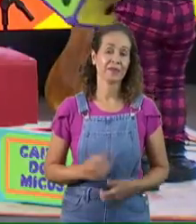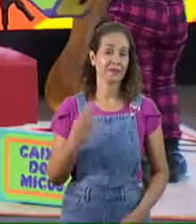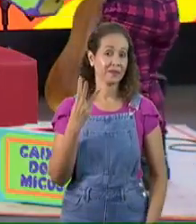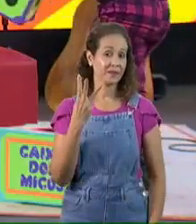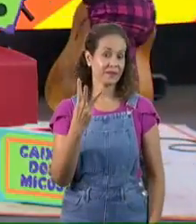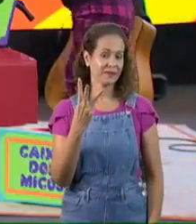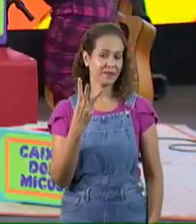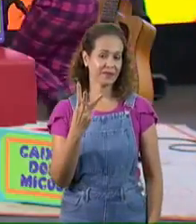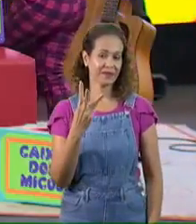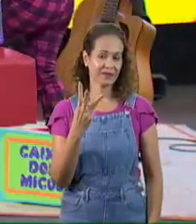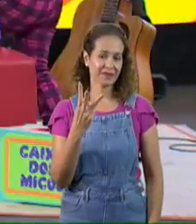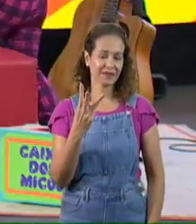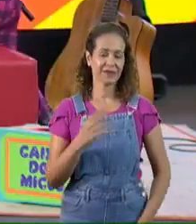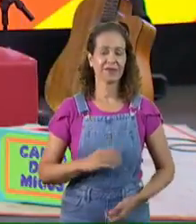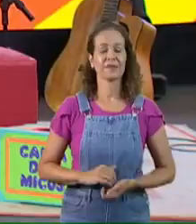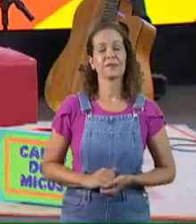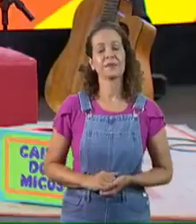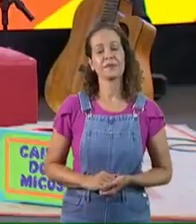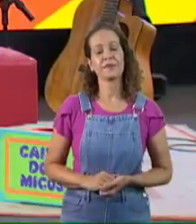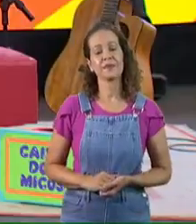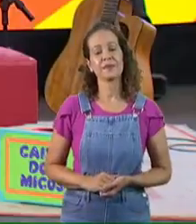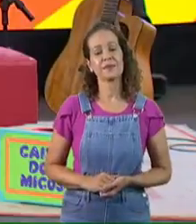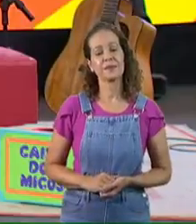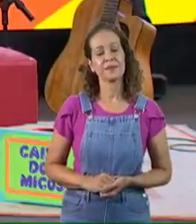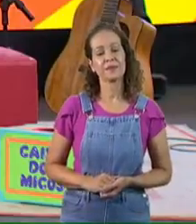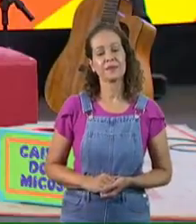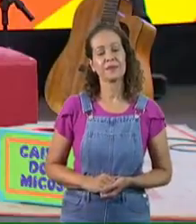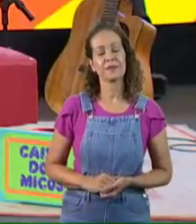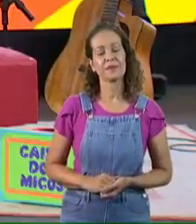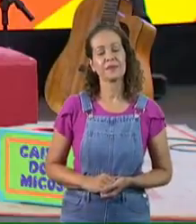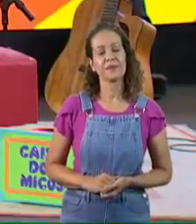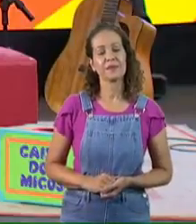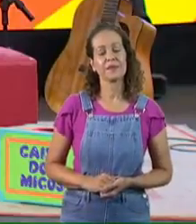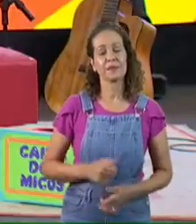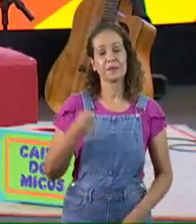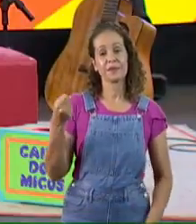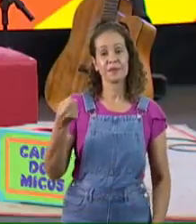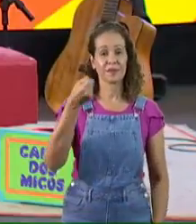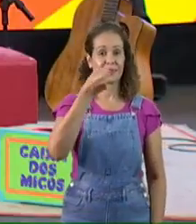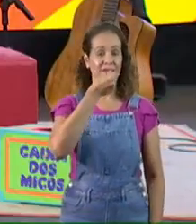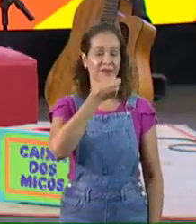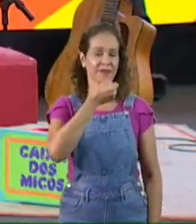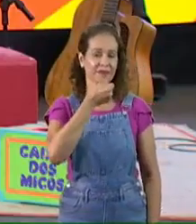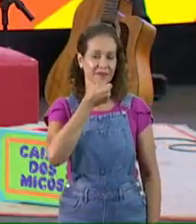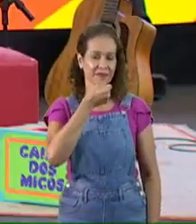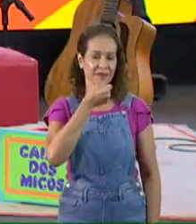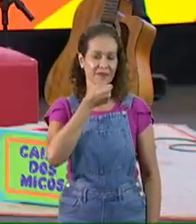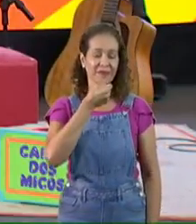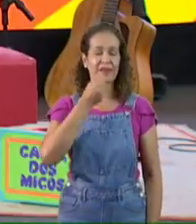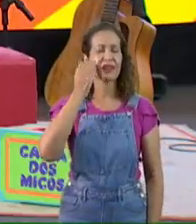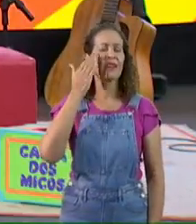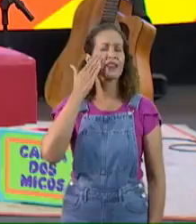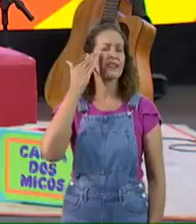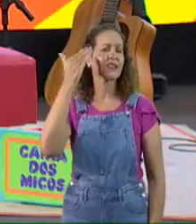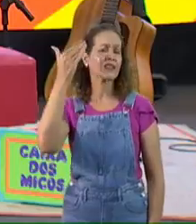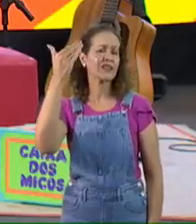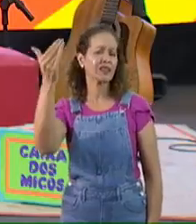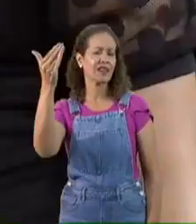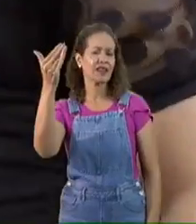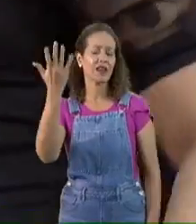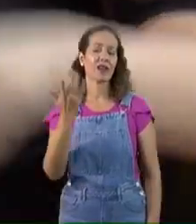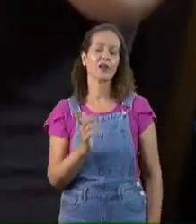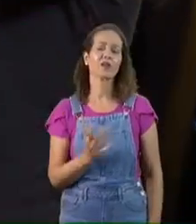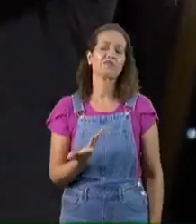Três, vem cá, três. Vamos passar aqui, deixa aqui. Passa o microfone para ela, Tio Luan. Gratidão por